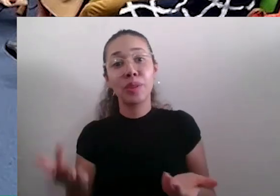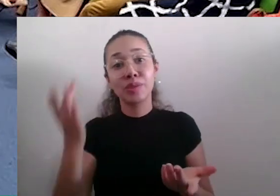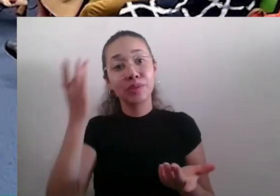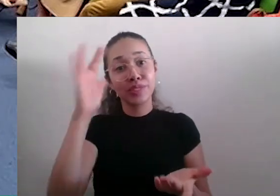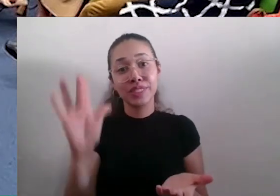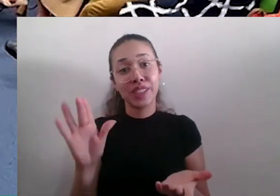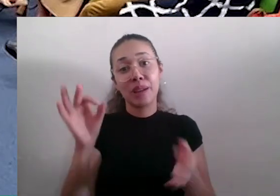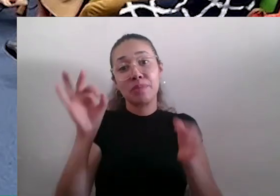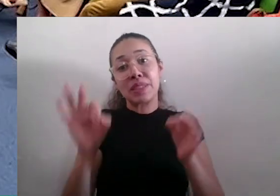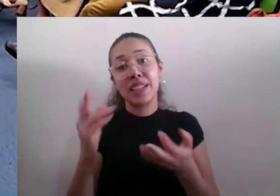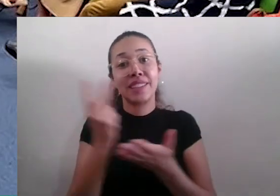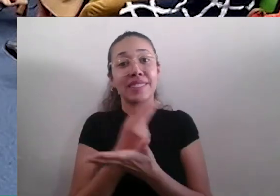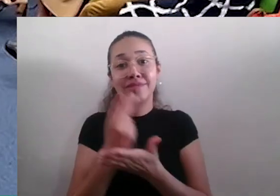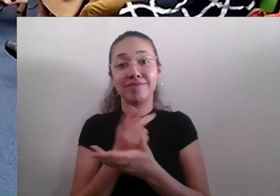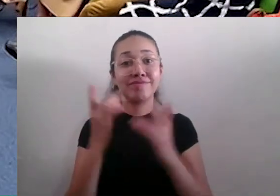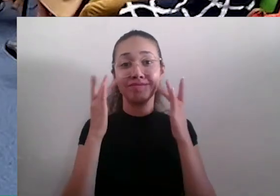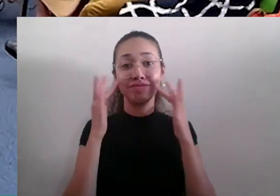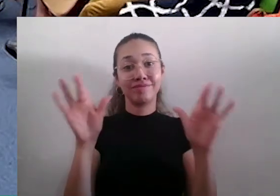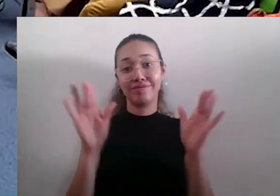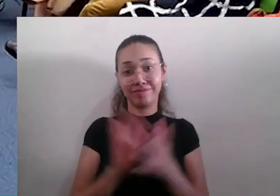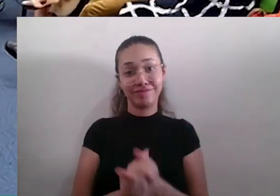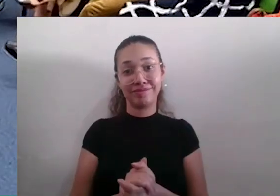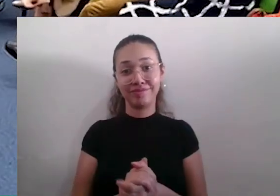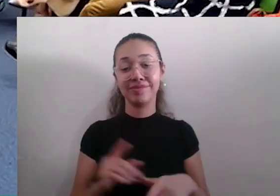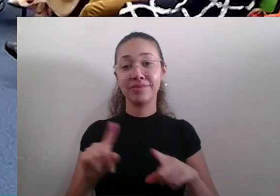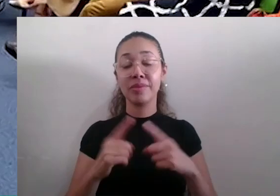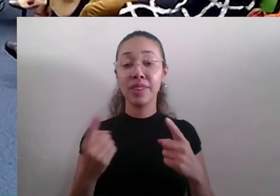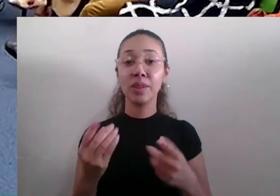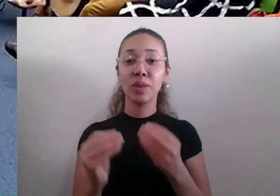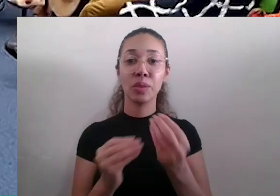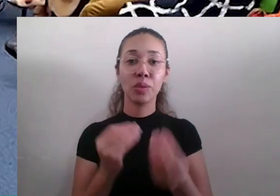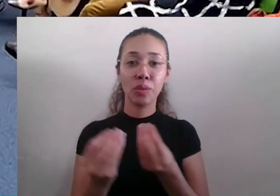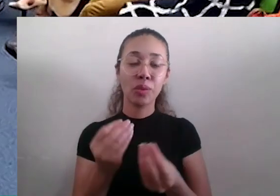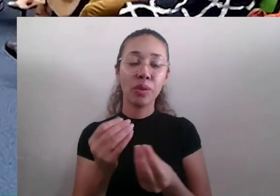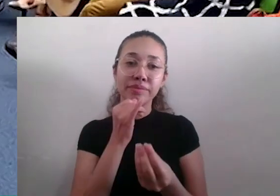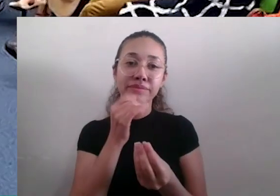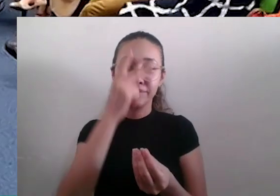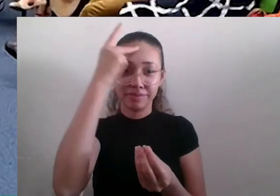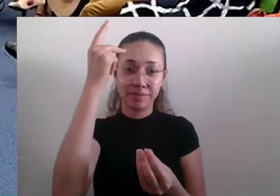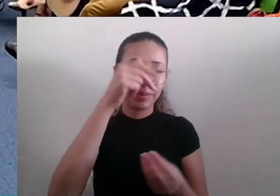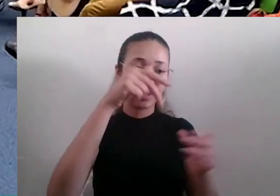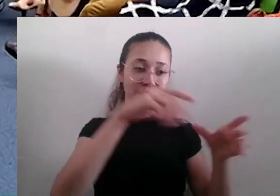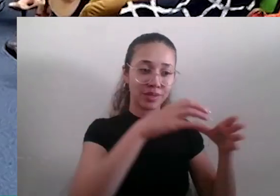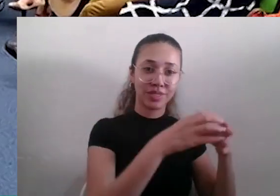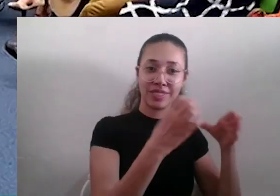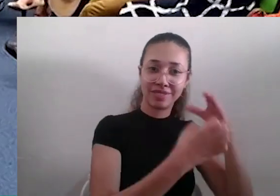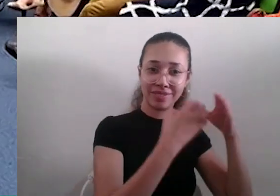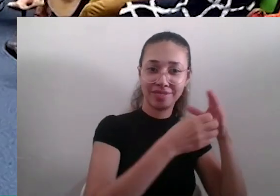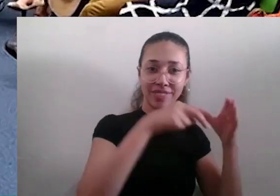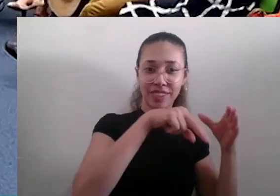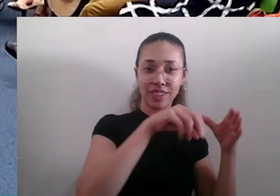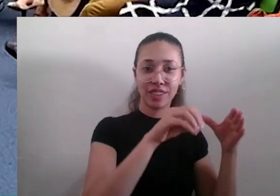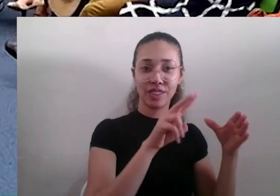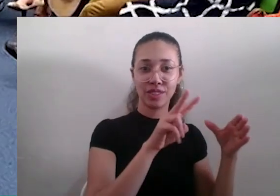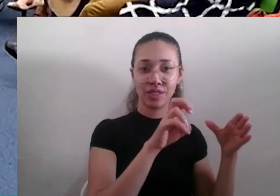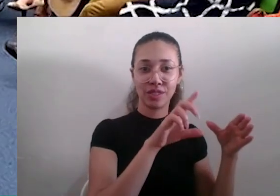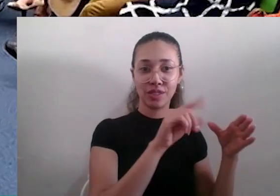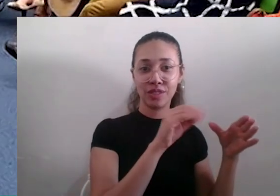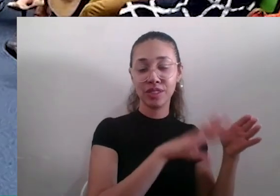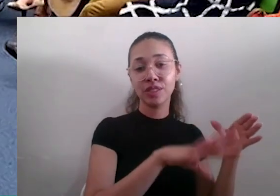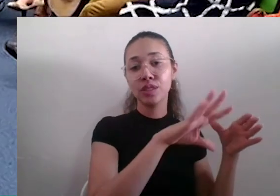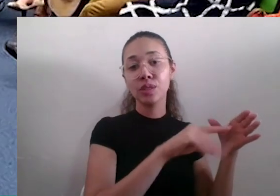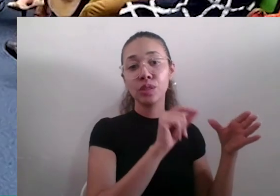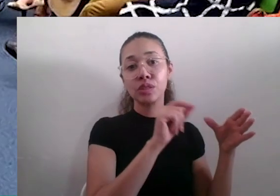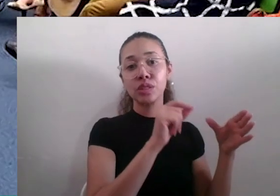atingindo e e e como a como as pessoas da novelo são todos eh não são todos de